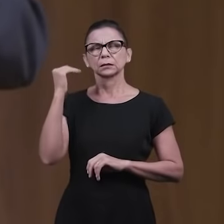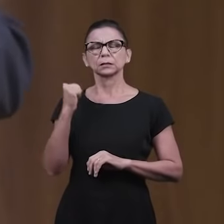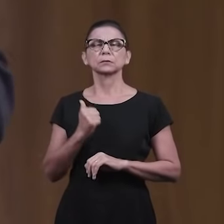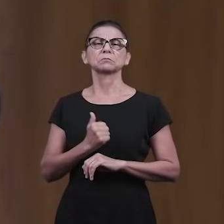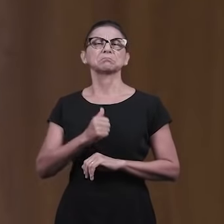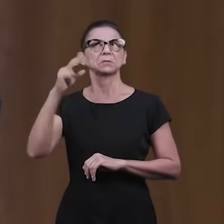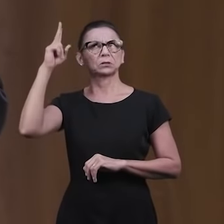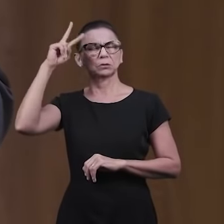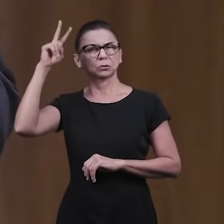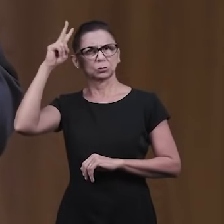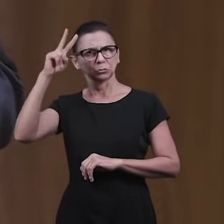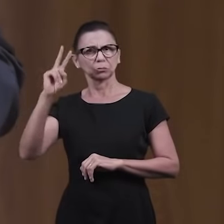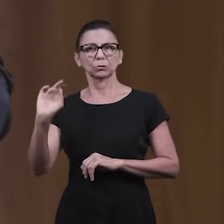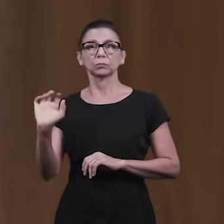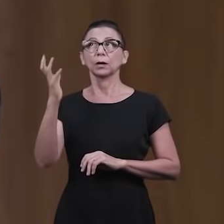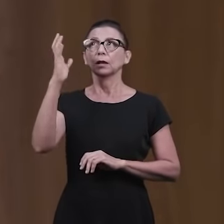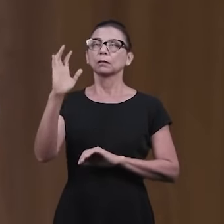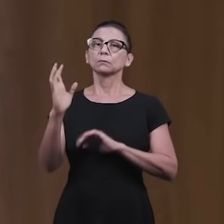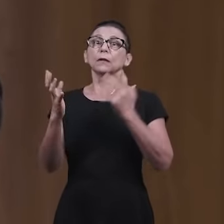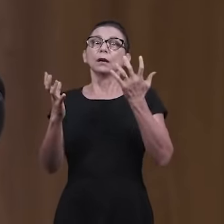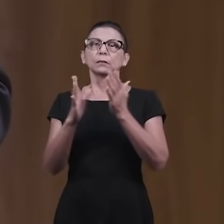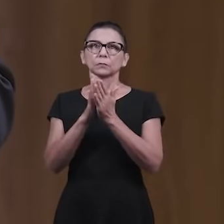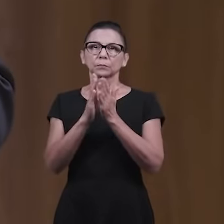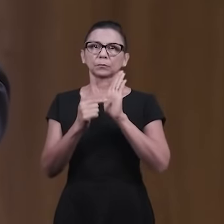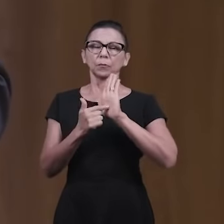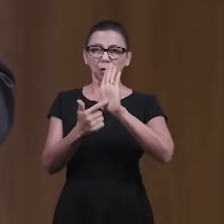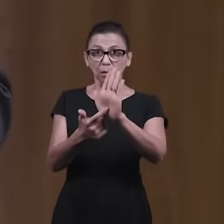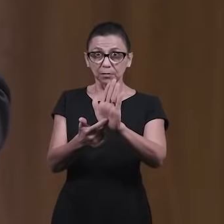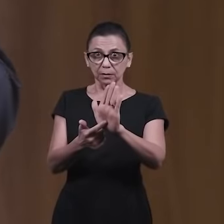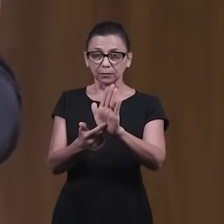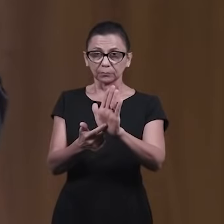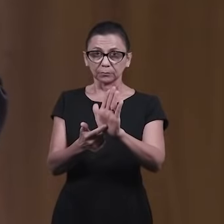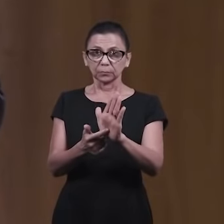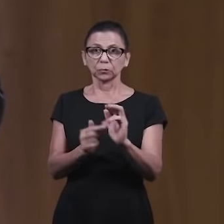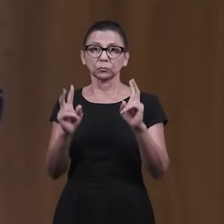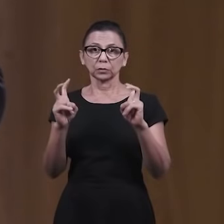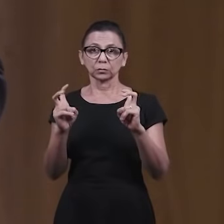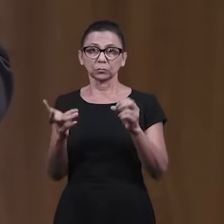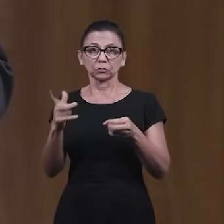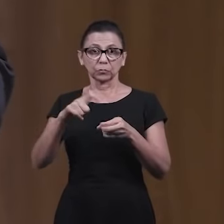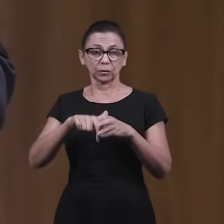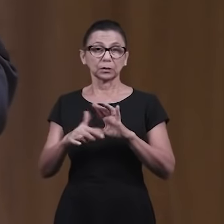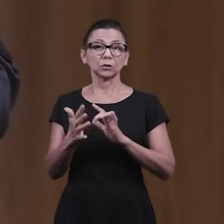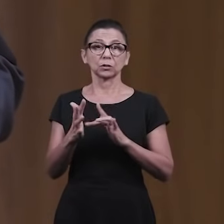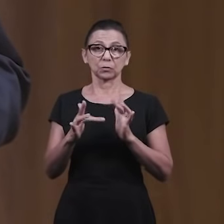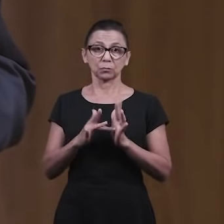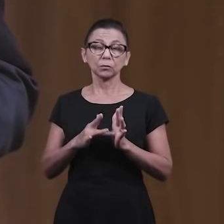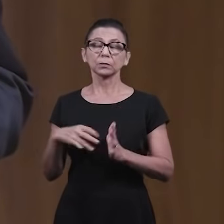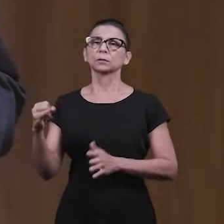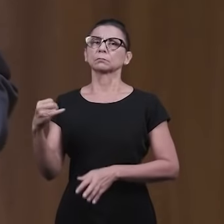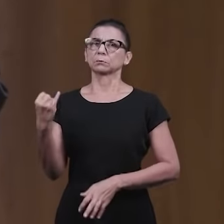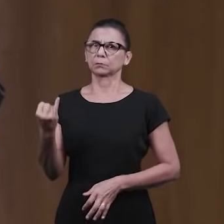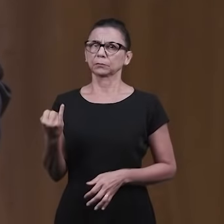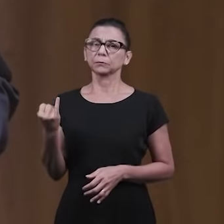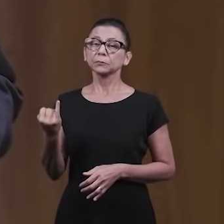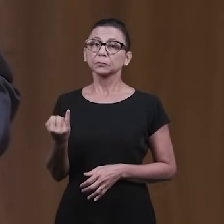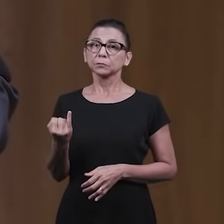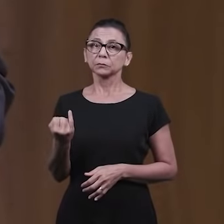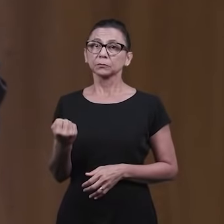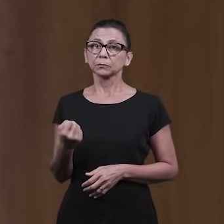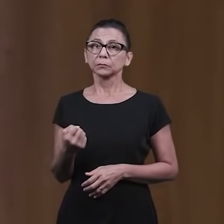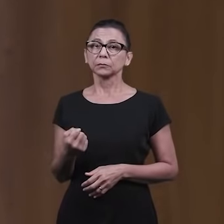fatos bíblicos sobre a vinda de Jesus, tudo isso é muito importante, mas se a pessoa